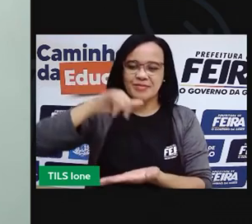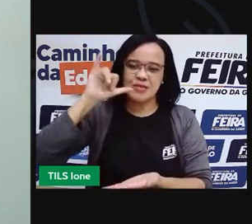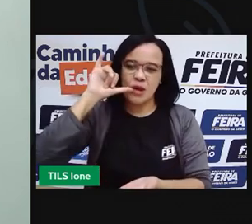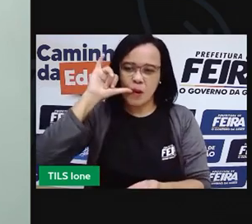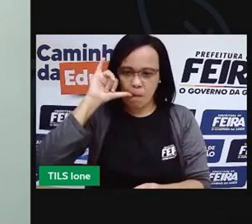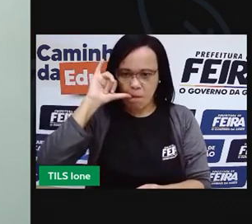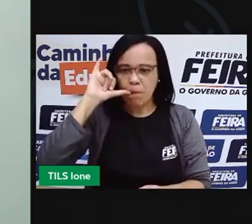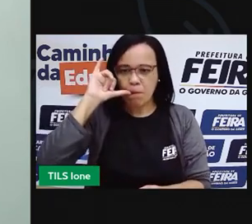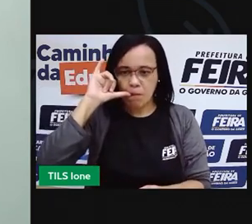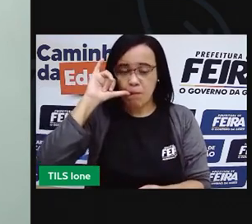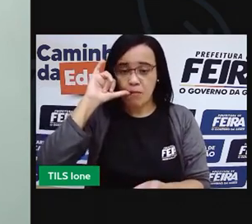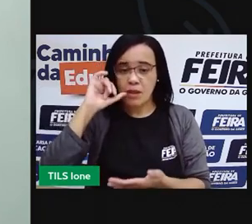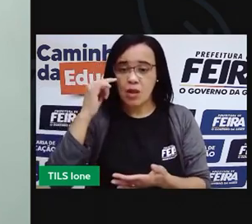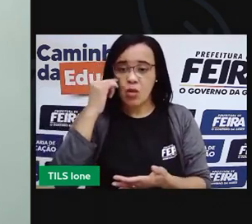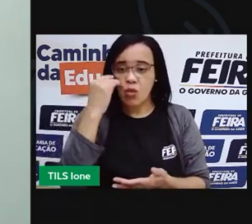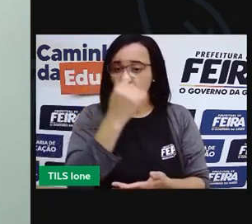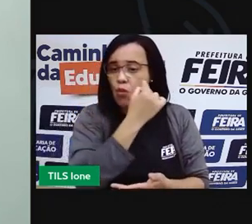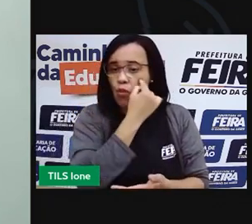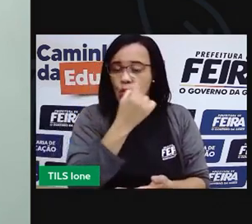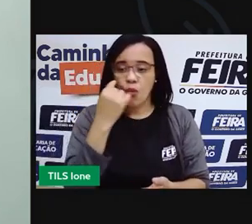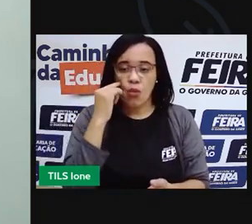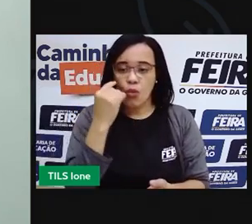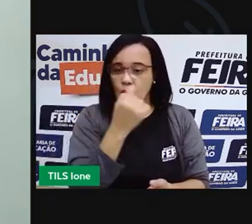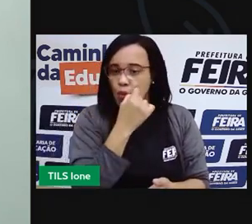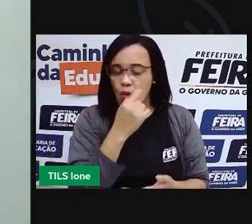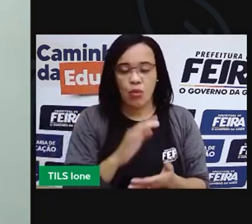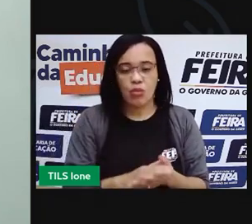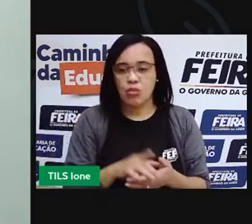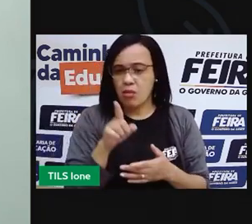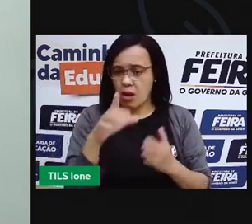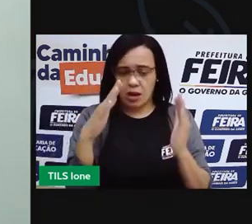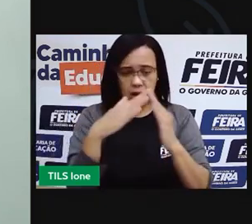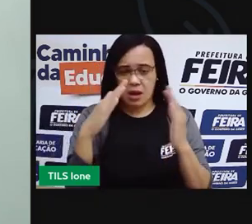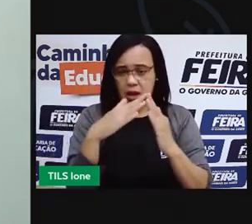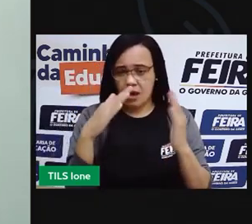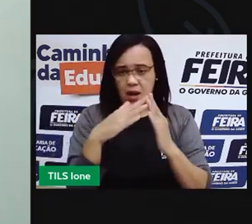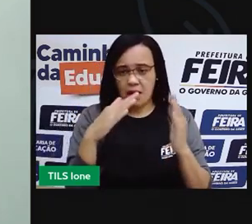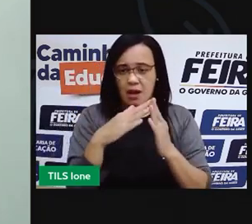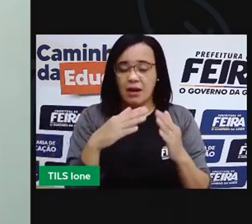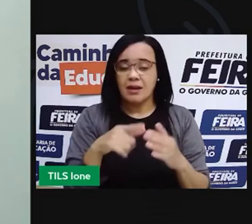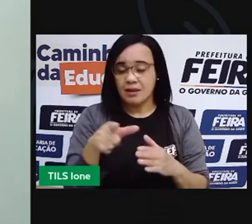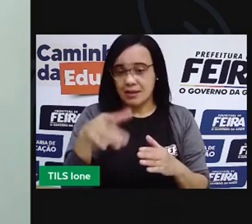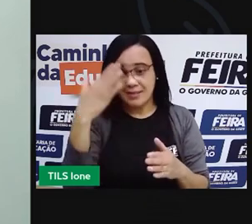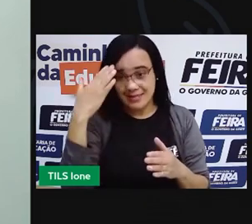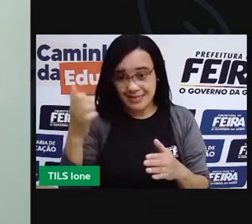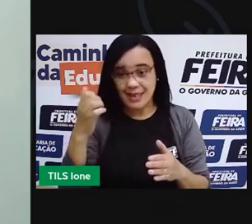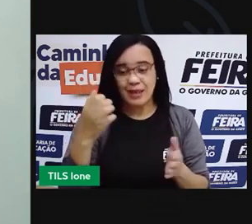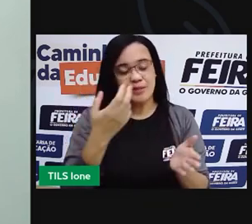aí na sua casa do jeito que você quiser. Tá certo?